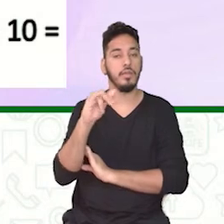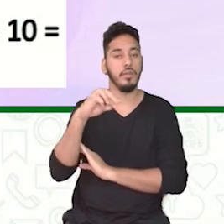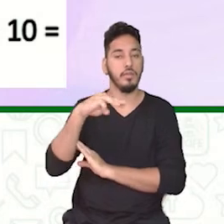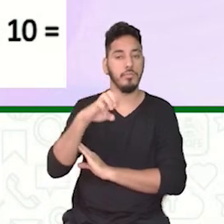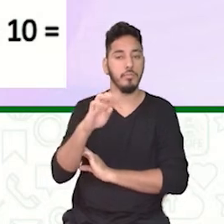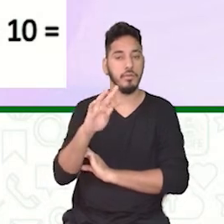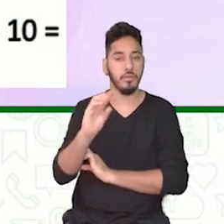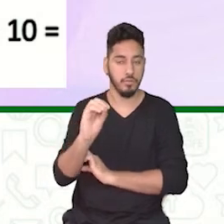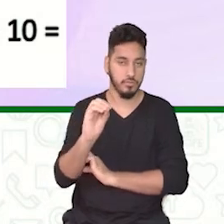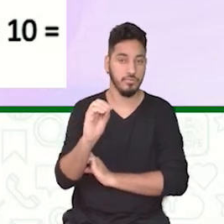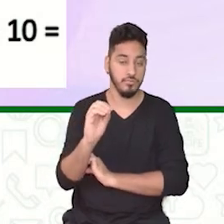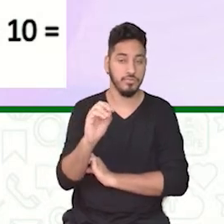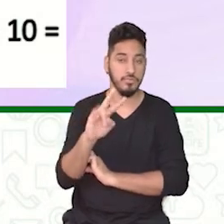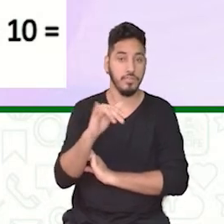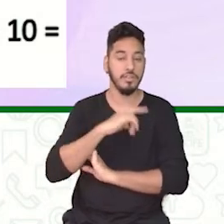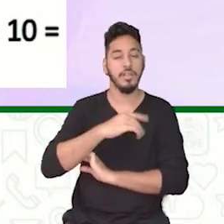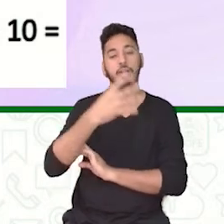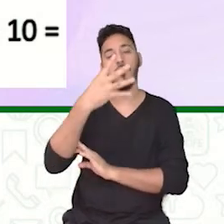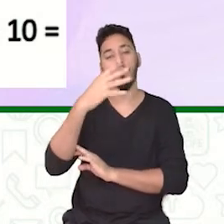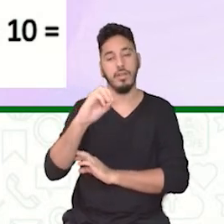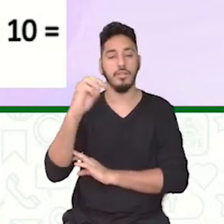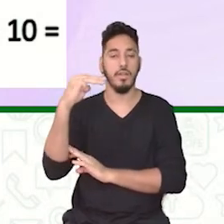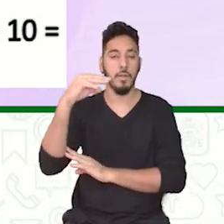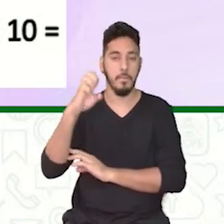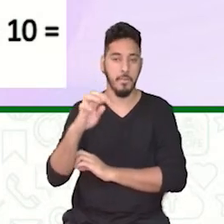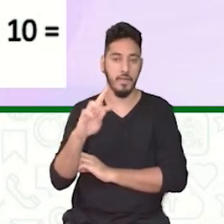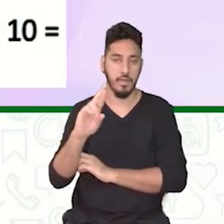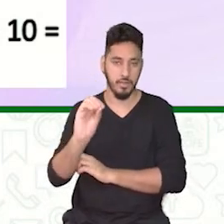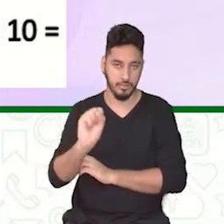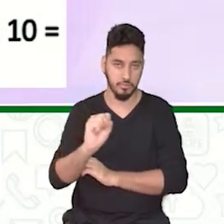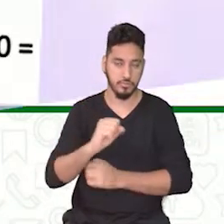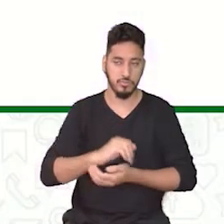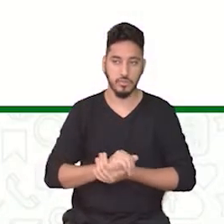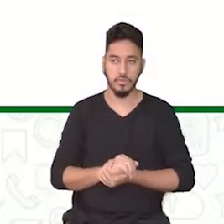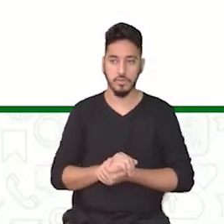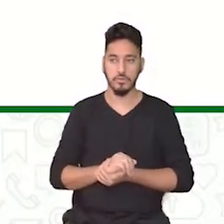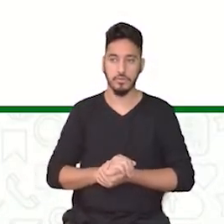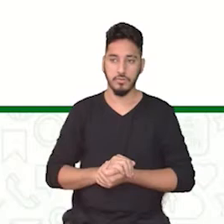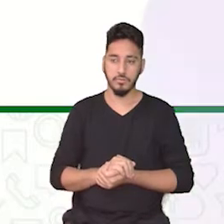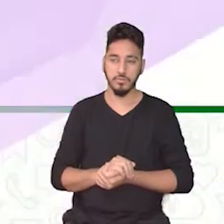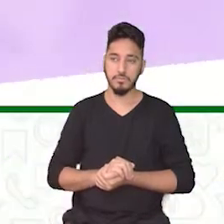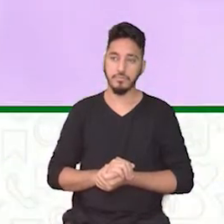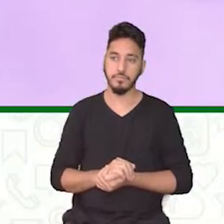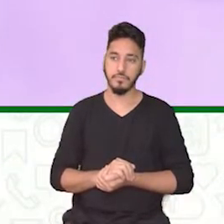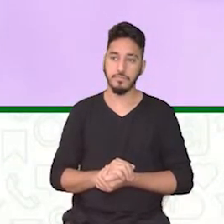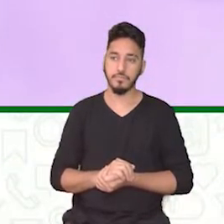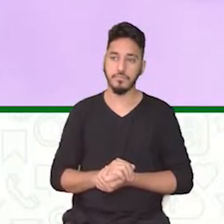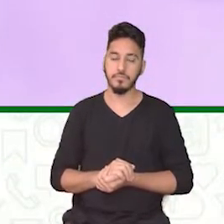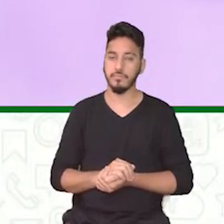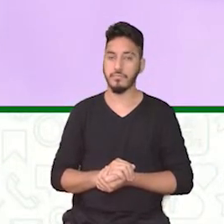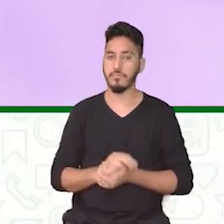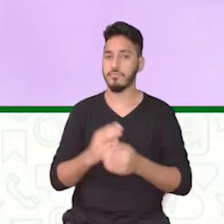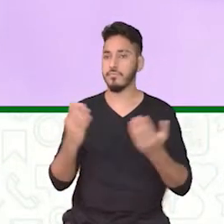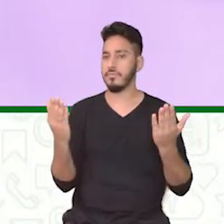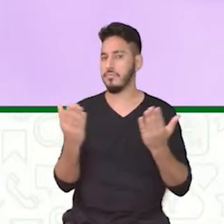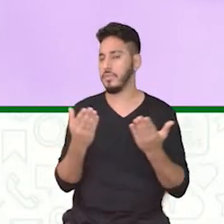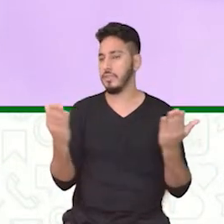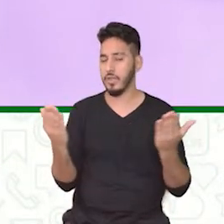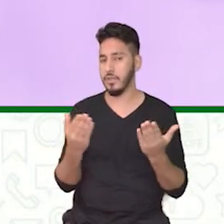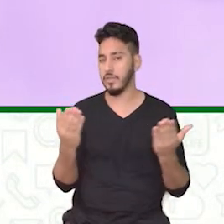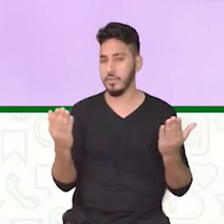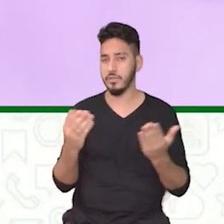dar exatamente 40 metros, certo? E aí eu vou partir agora